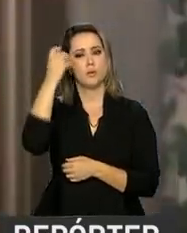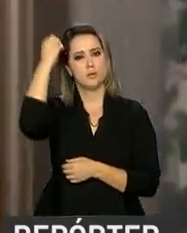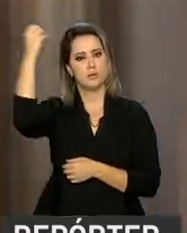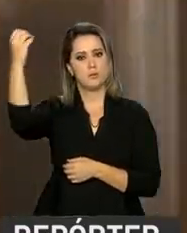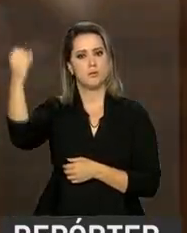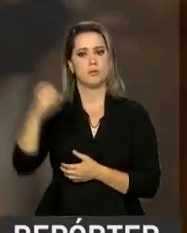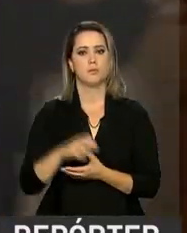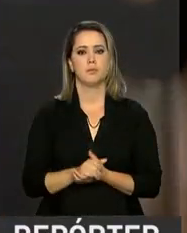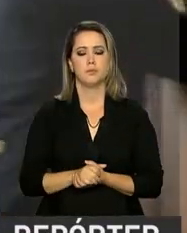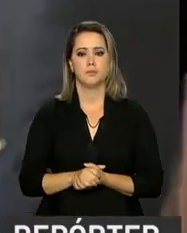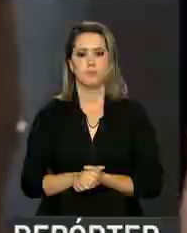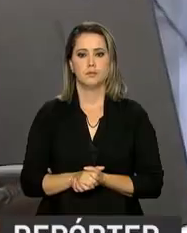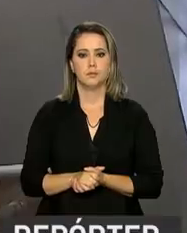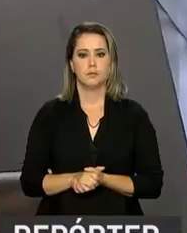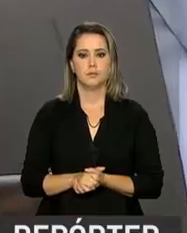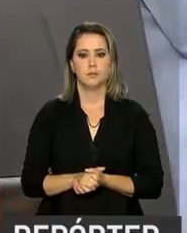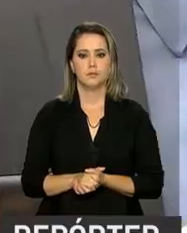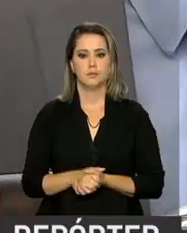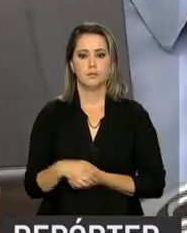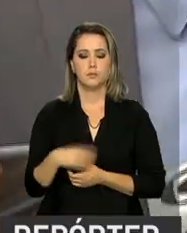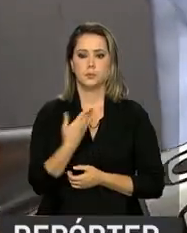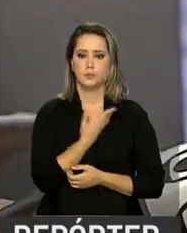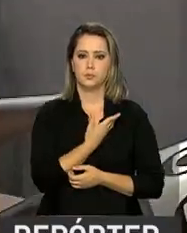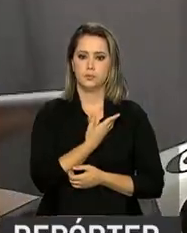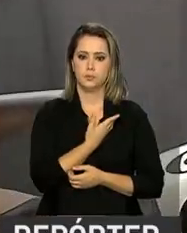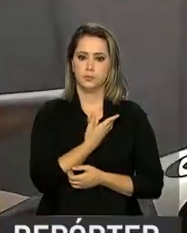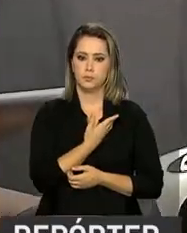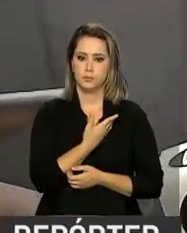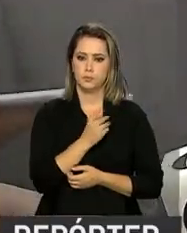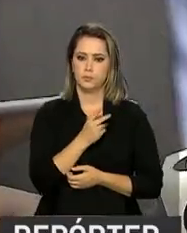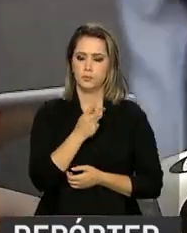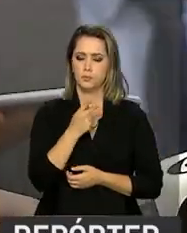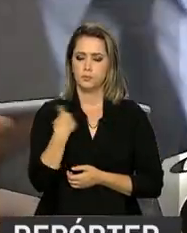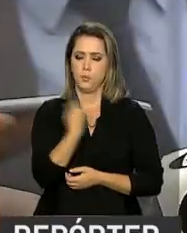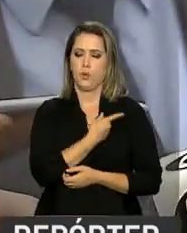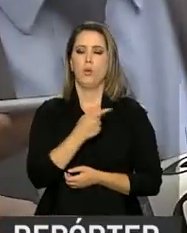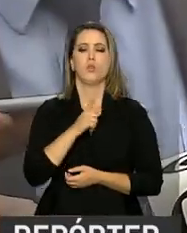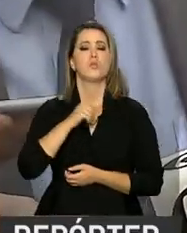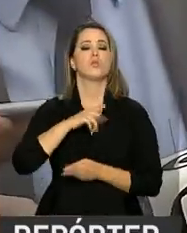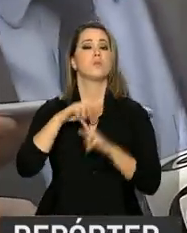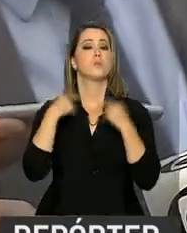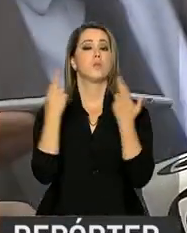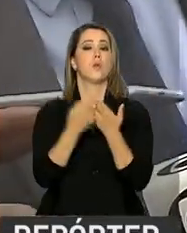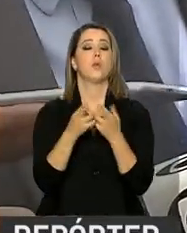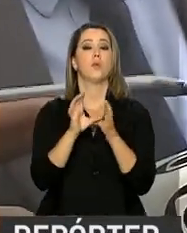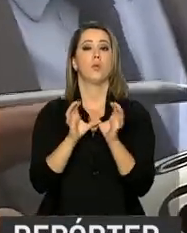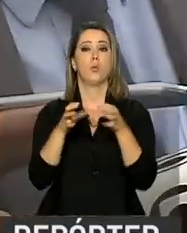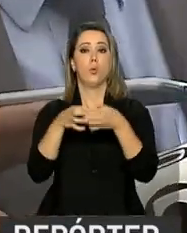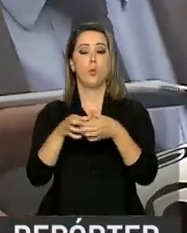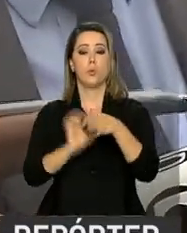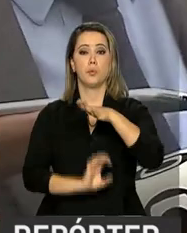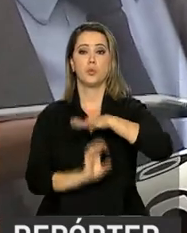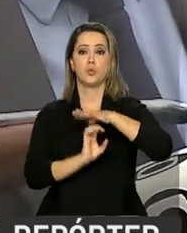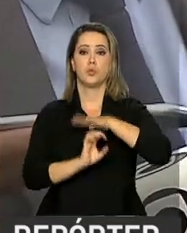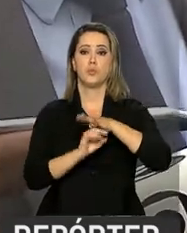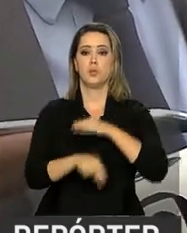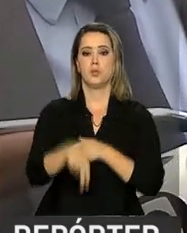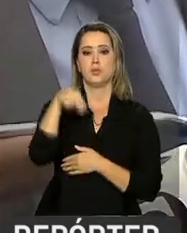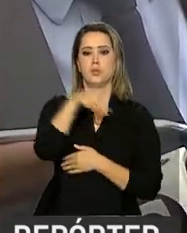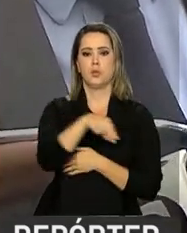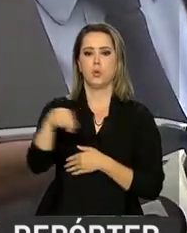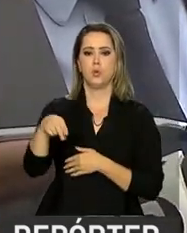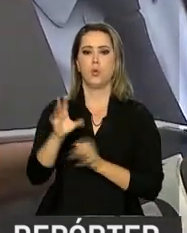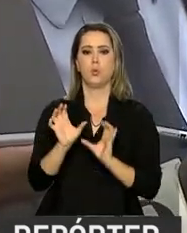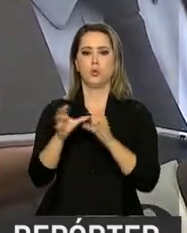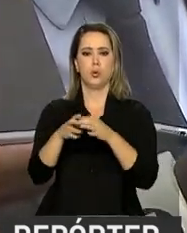ao país escandinavo, que nós tivemos uma reunião com os investidores norogues no Brasil, que é um grupo muito poderoso, tem